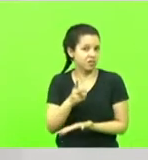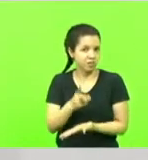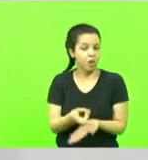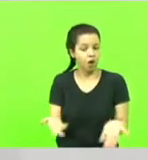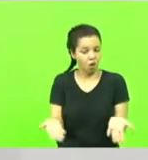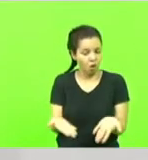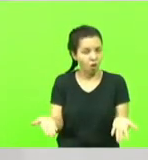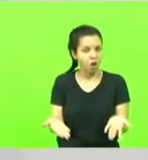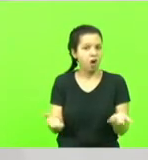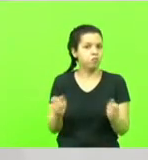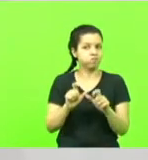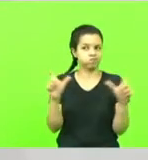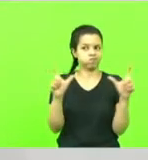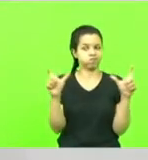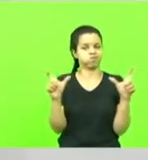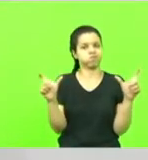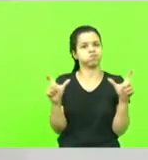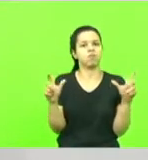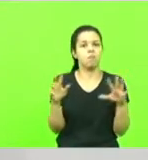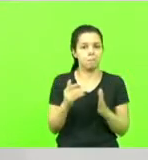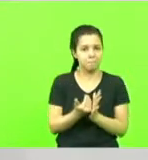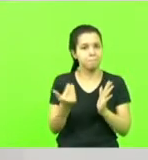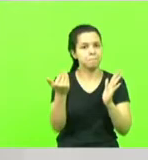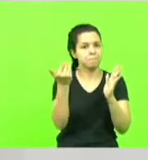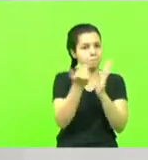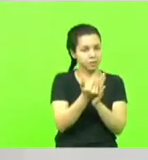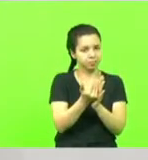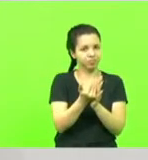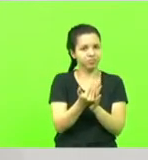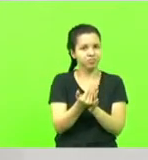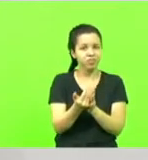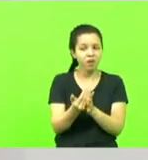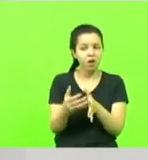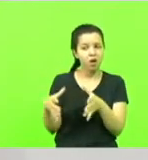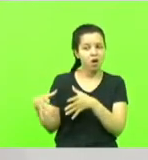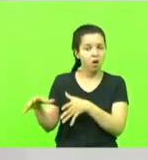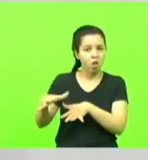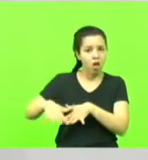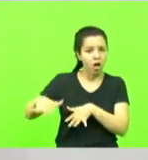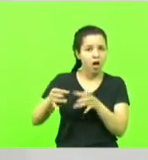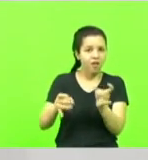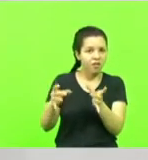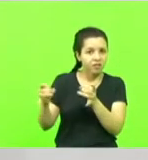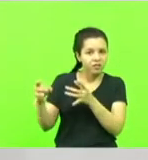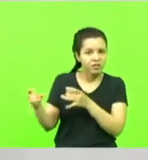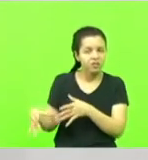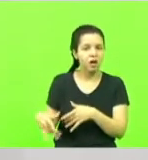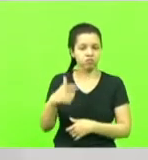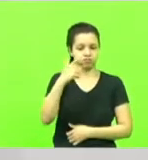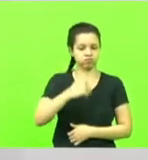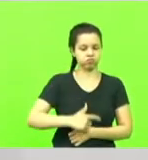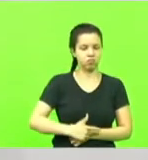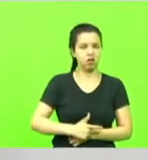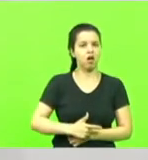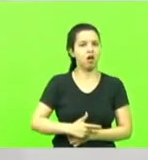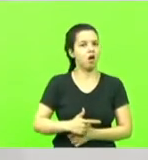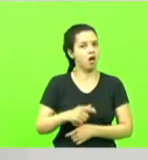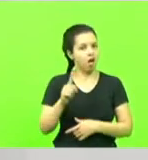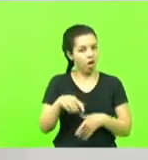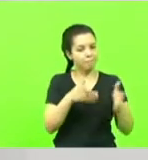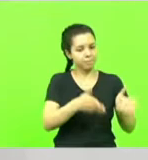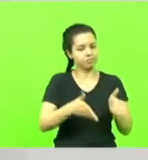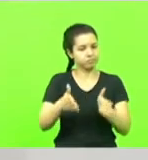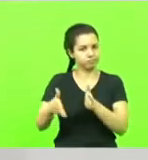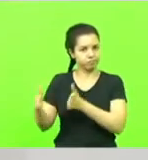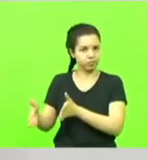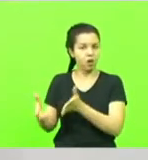manifesta. No setor do comércio, o padrão se torna evidente quando nos vemos atendidos nos balcões por uma grande maioria que se